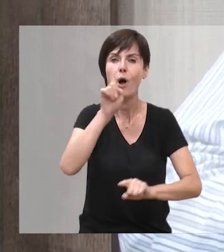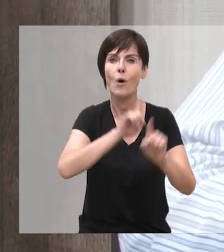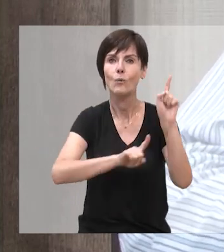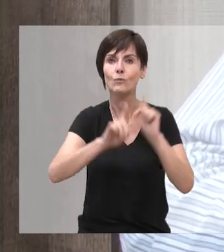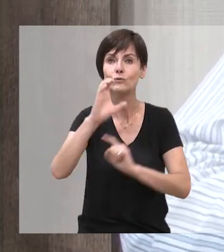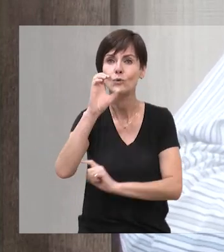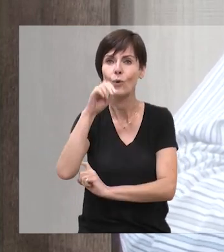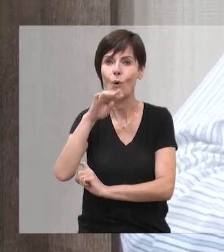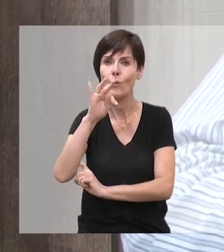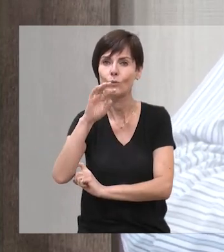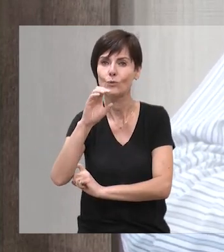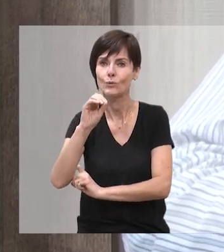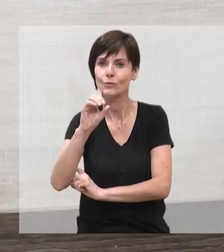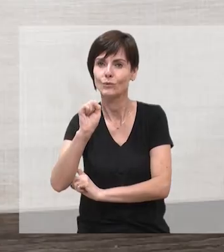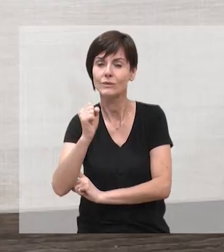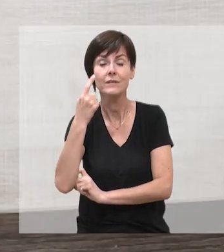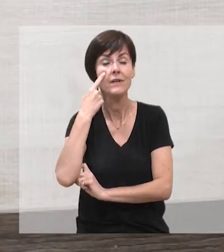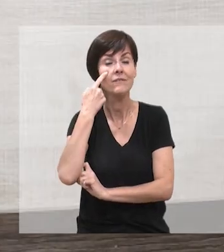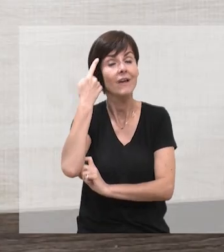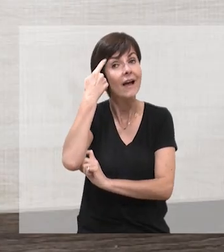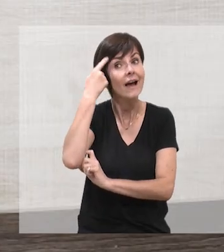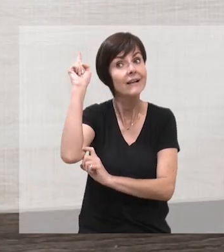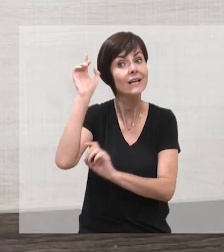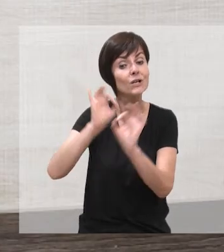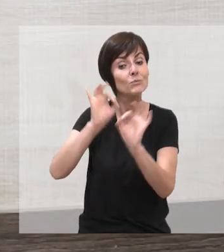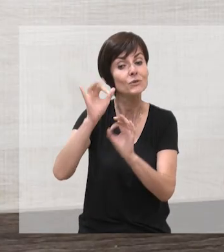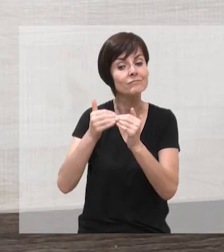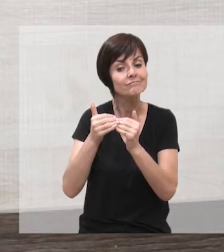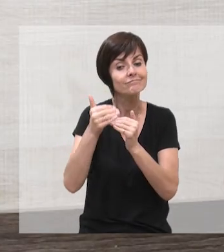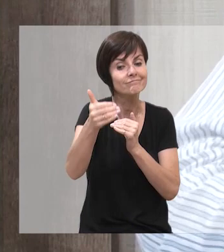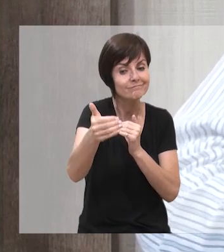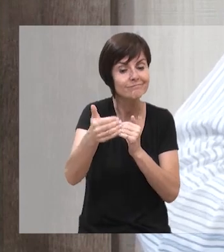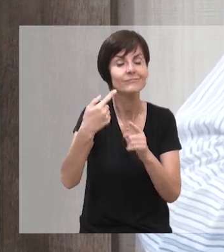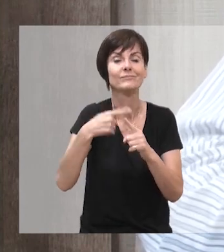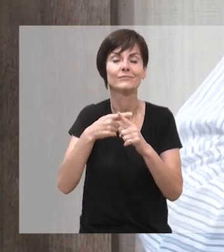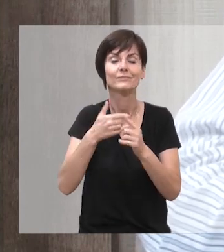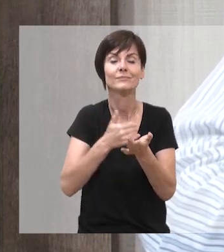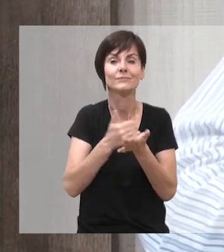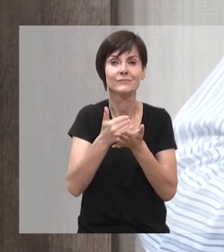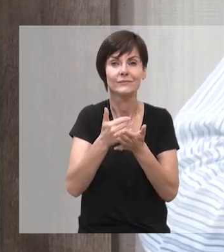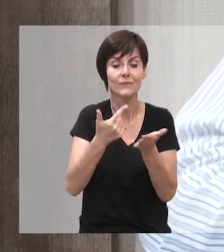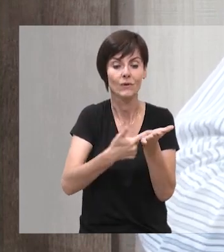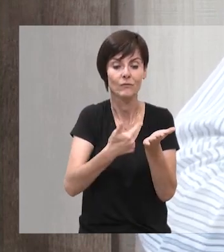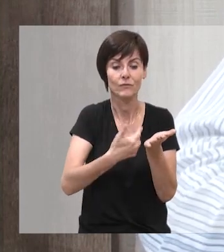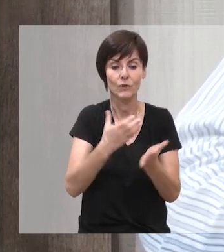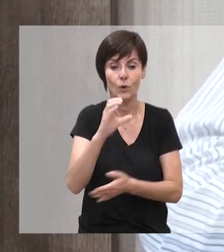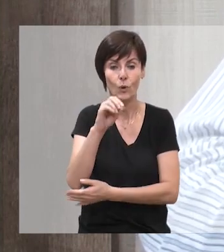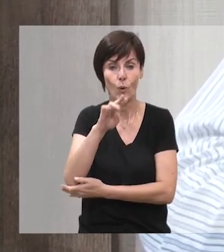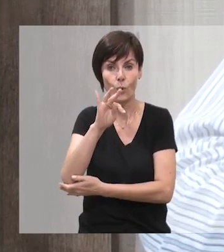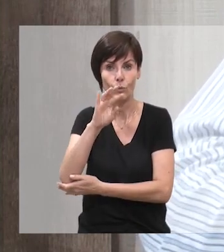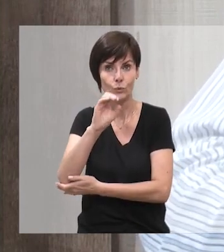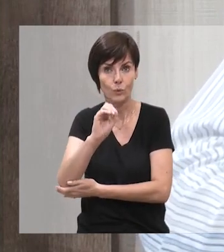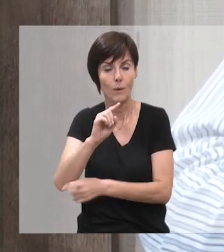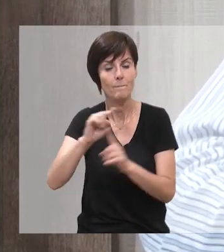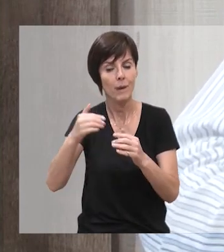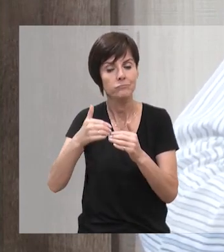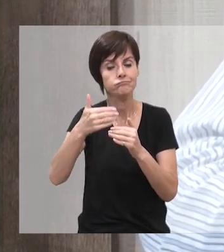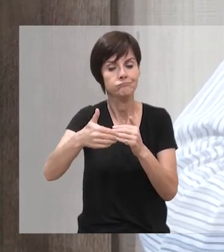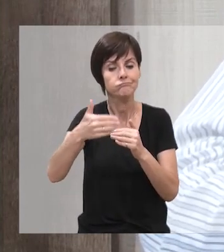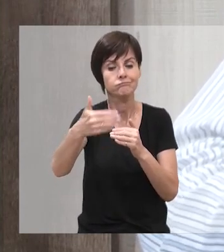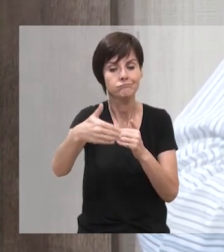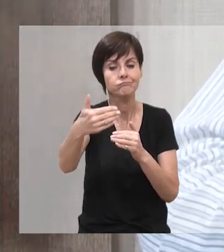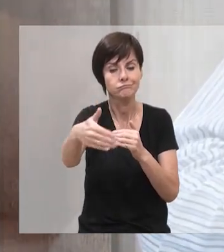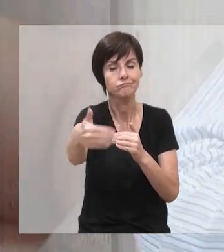o professor Dinarte Albuquerque Filho, um dos organizadores aqui da coletânea de autores da Serra Gaúcha